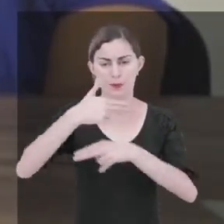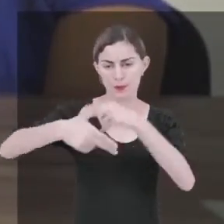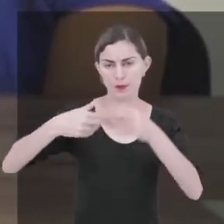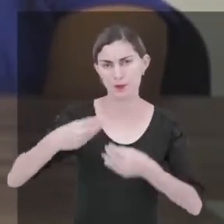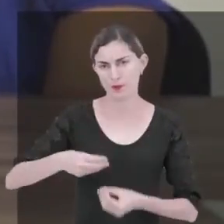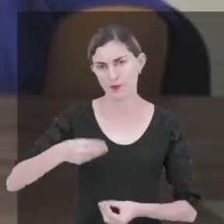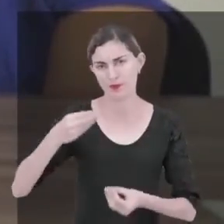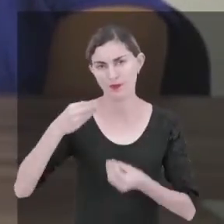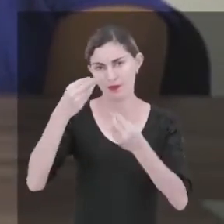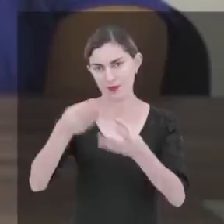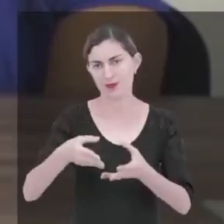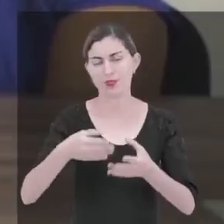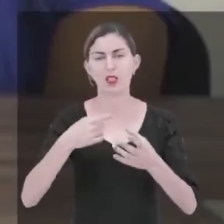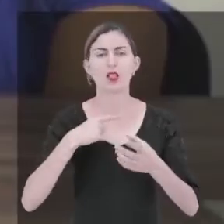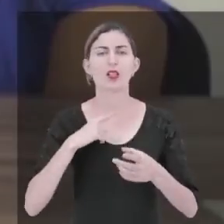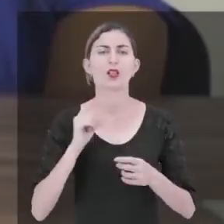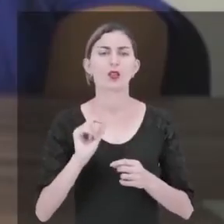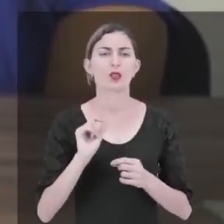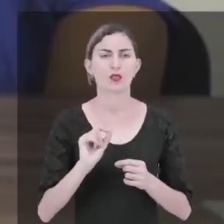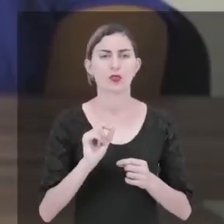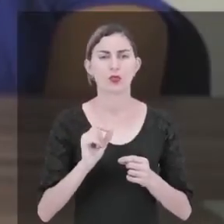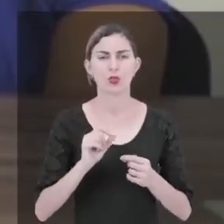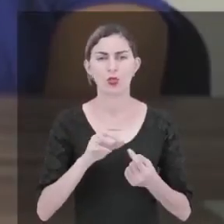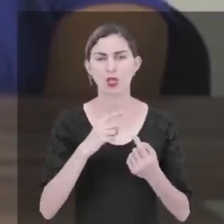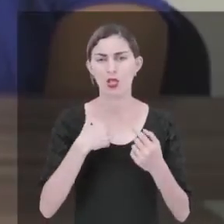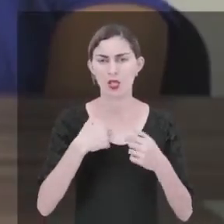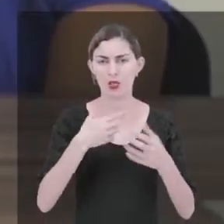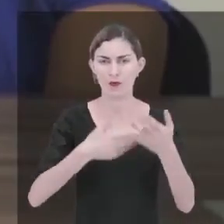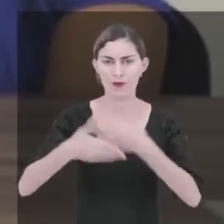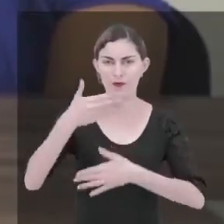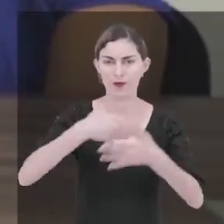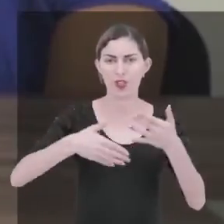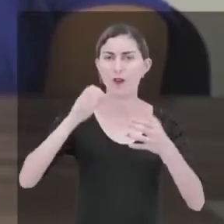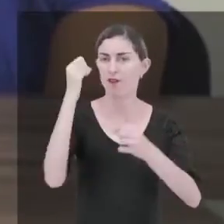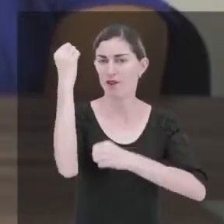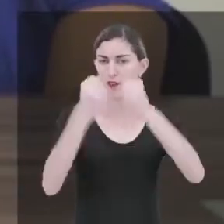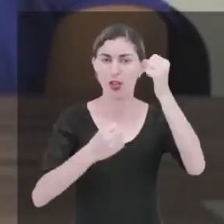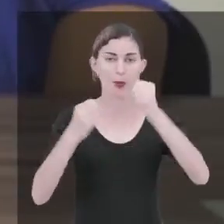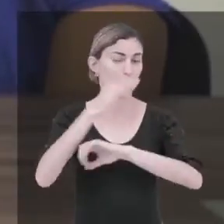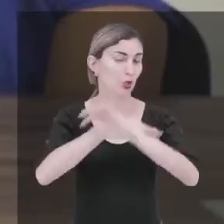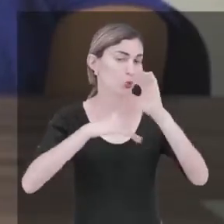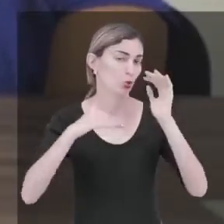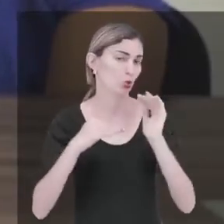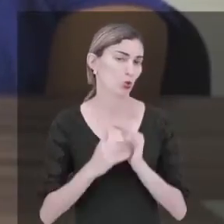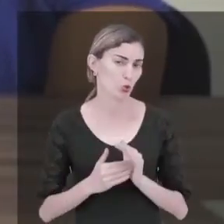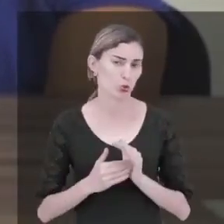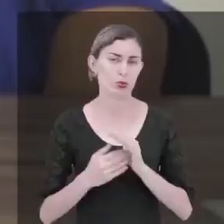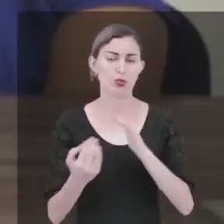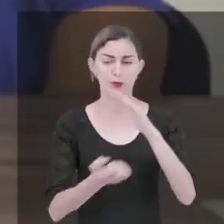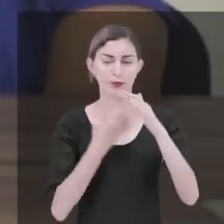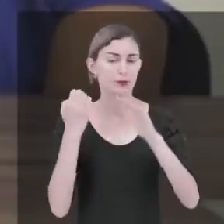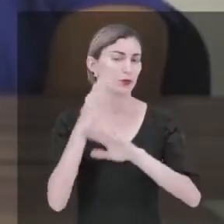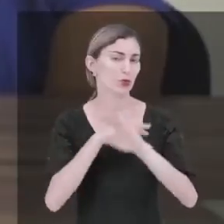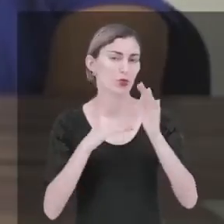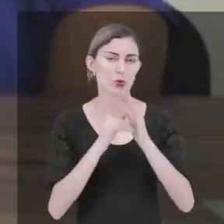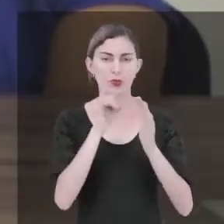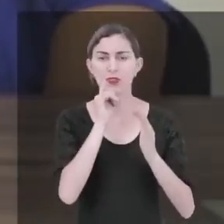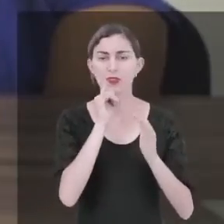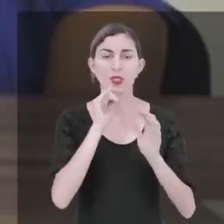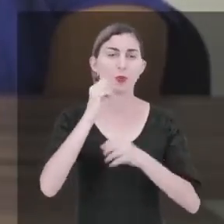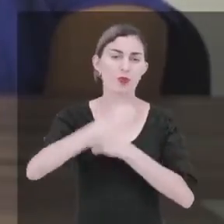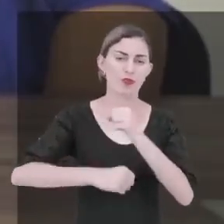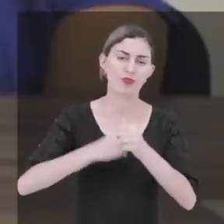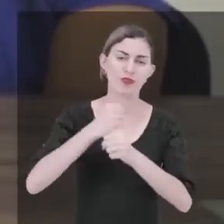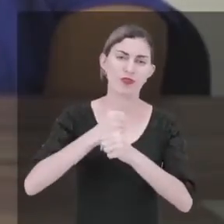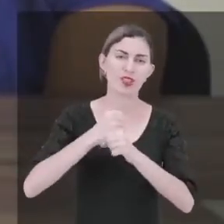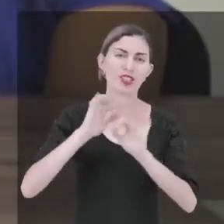de premiação quando se envolve a unidade, a filial inteira. Um exemplo simples.